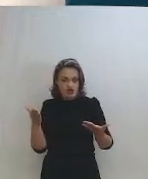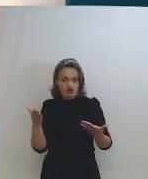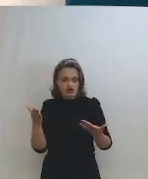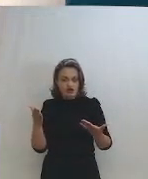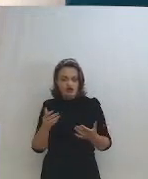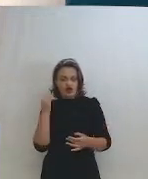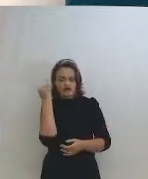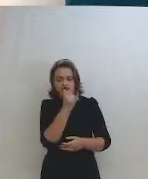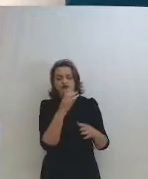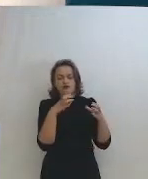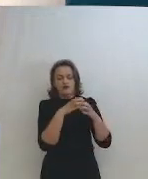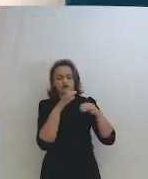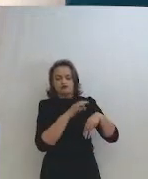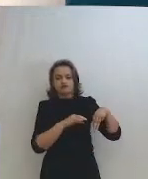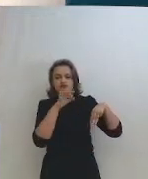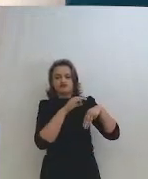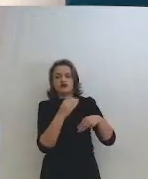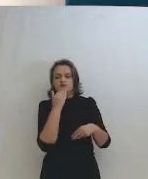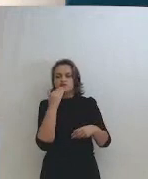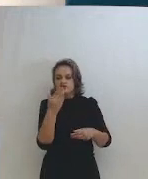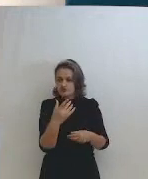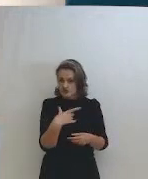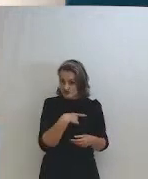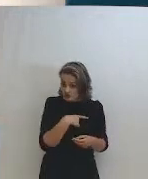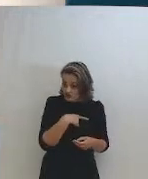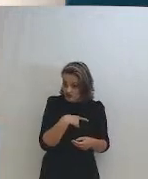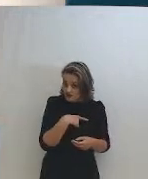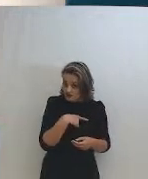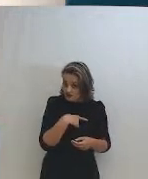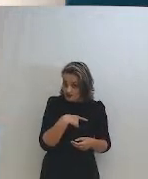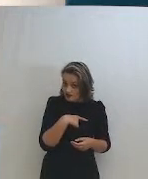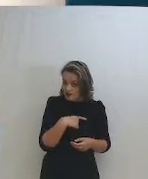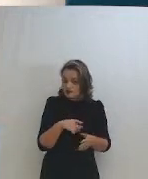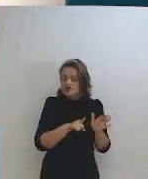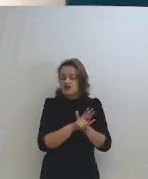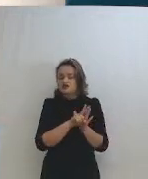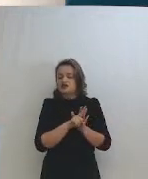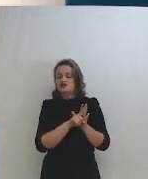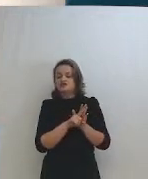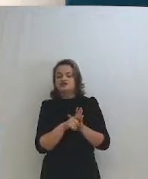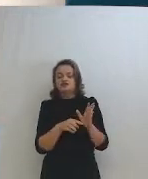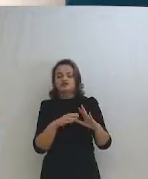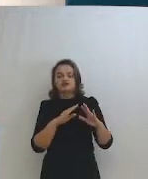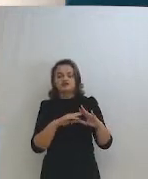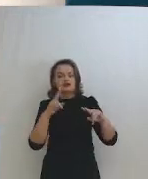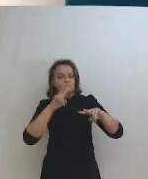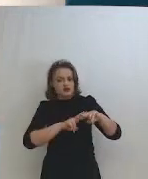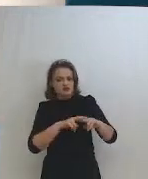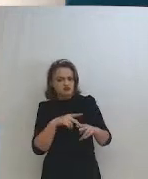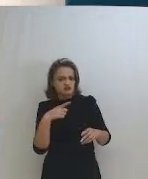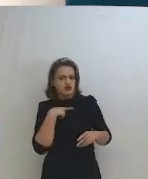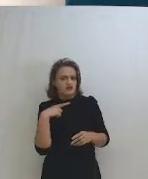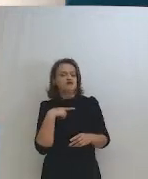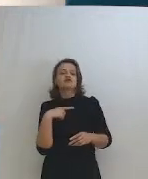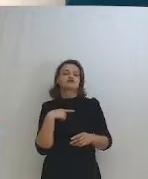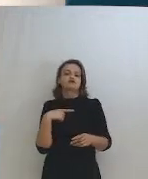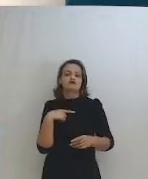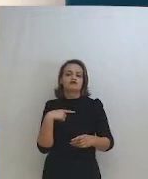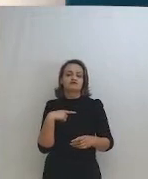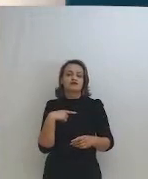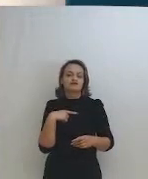é recente, de revogação da prisão preventiva, e o magistrado o